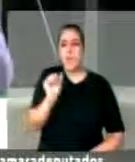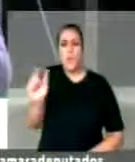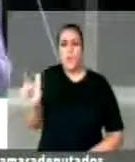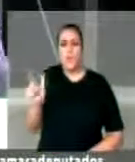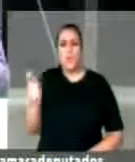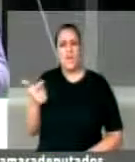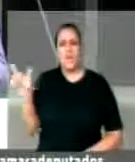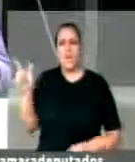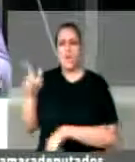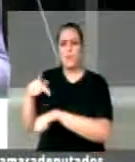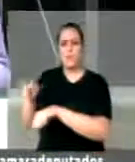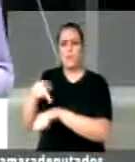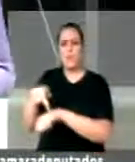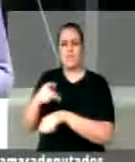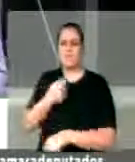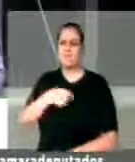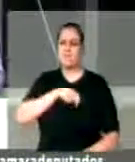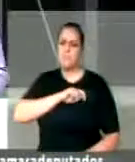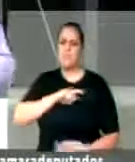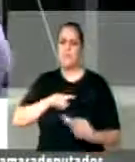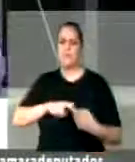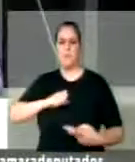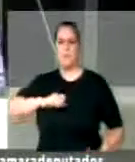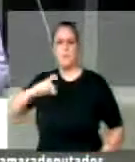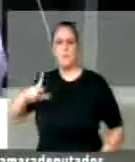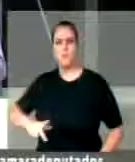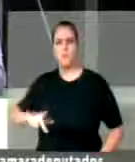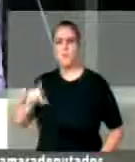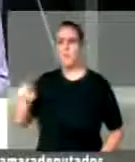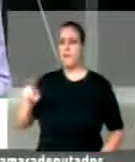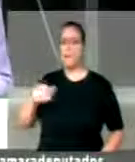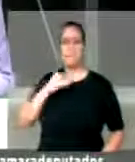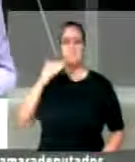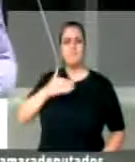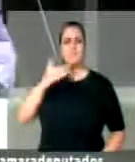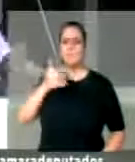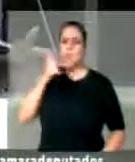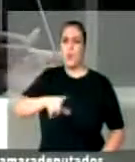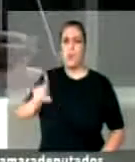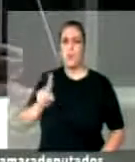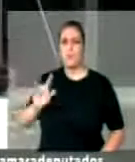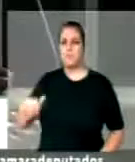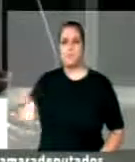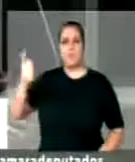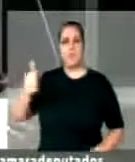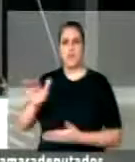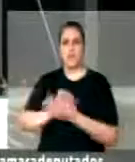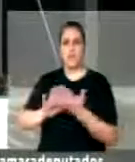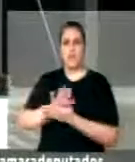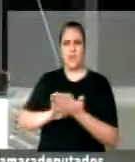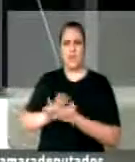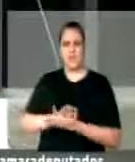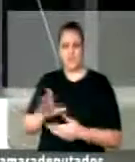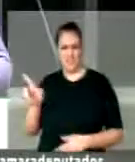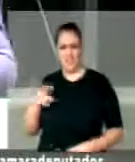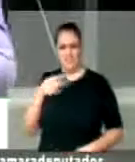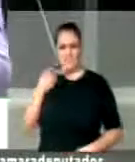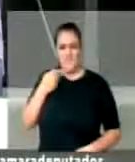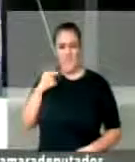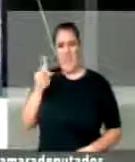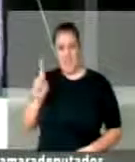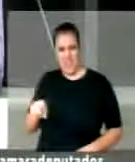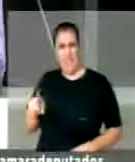não resultou, evidentemente, em nenhuma proteção. É política para o combate ao desemprego, mas nós